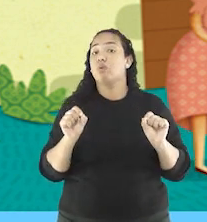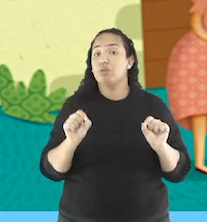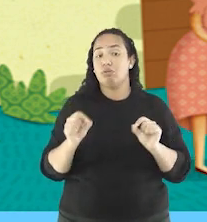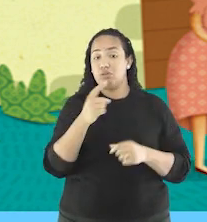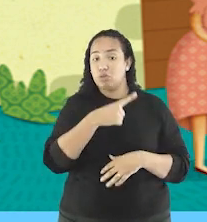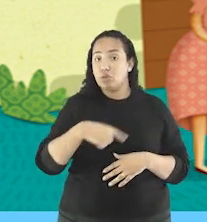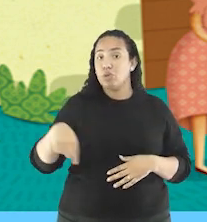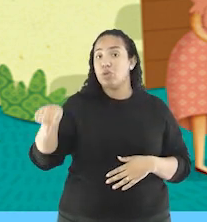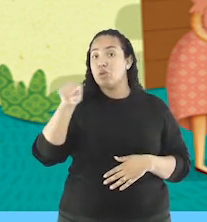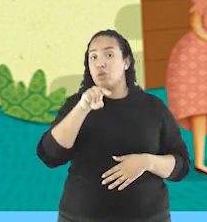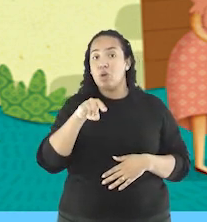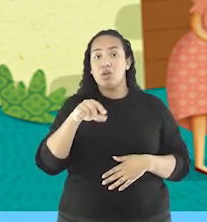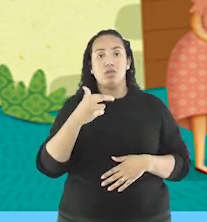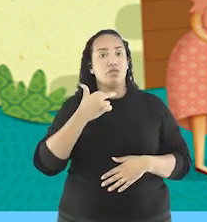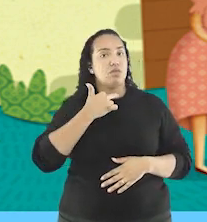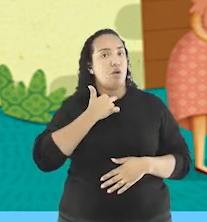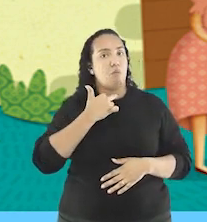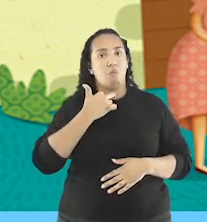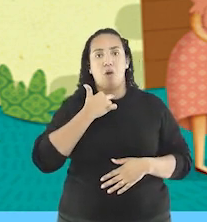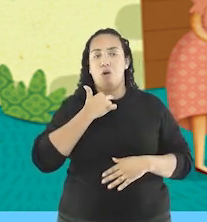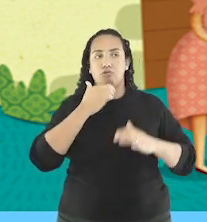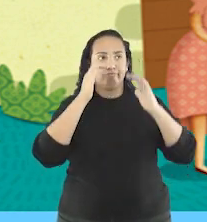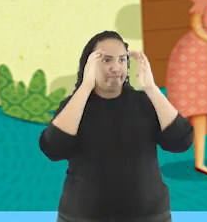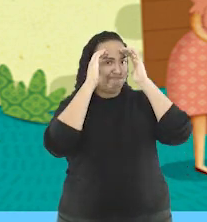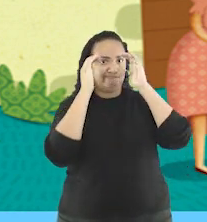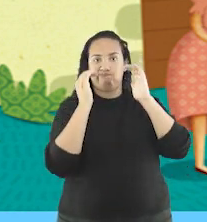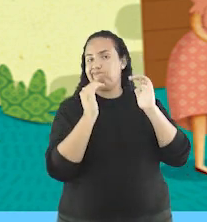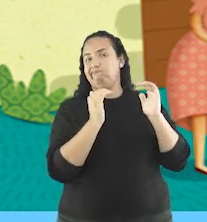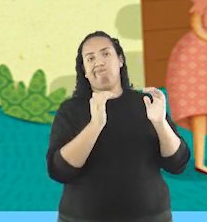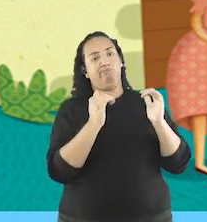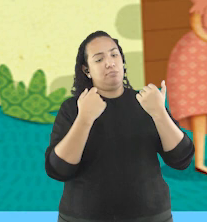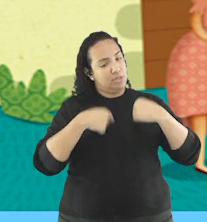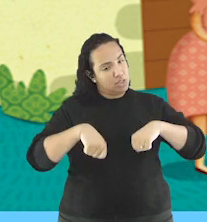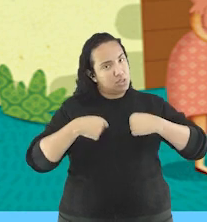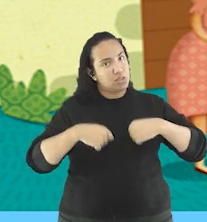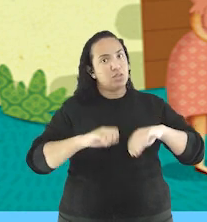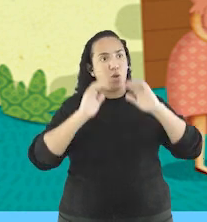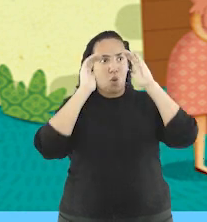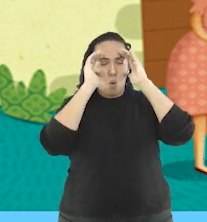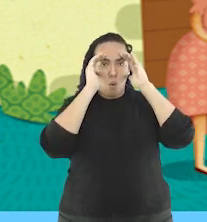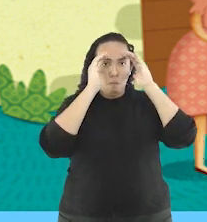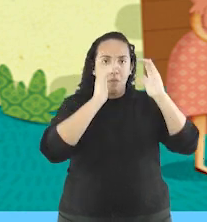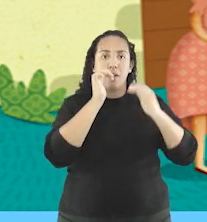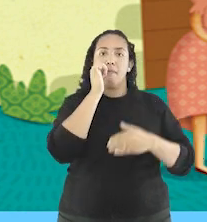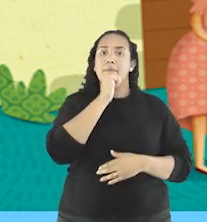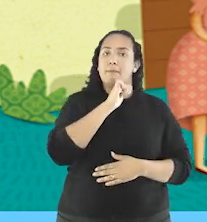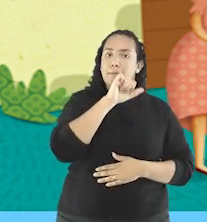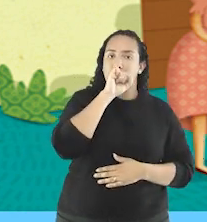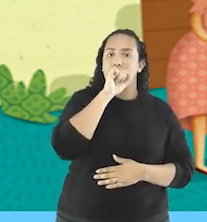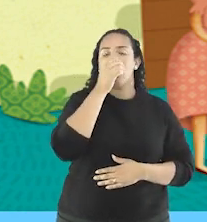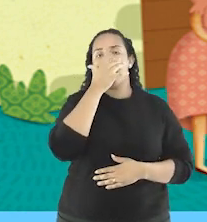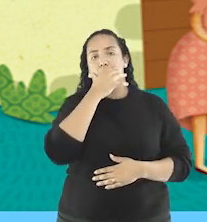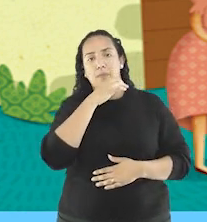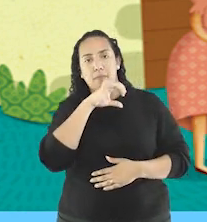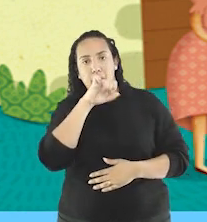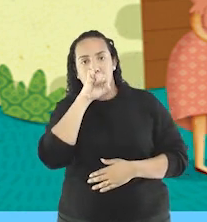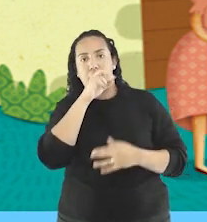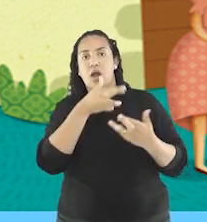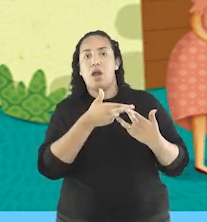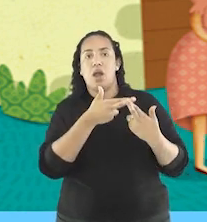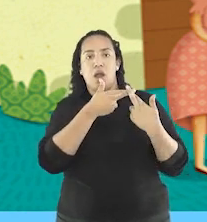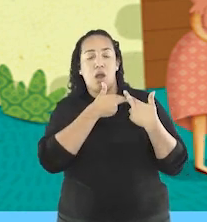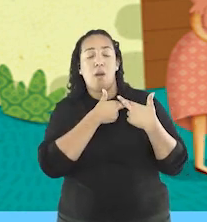que não devemos desobedecer aos nossos pais e nem aos mais velhos, pois os